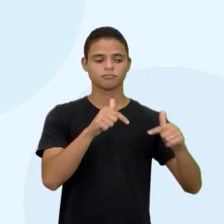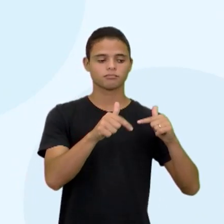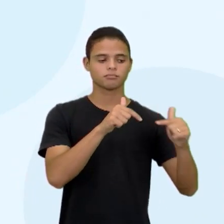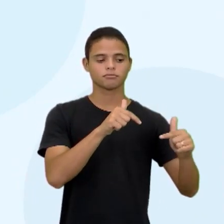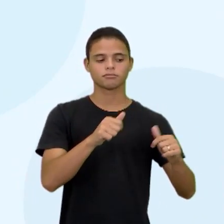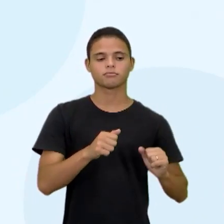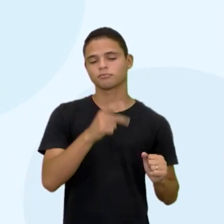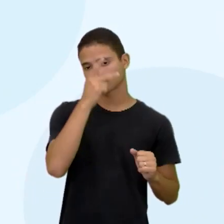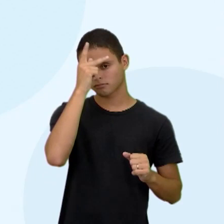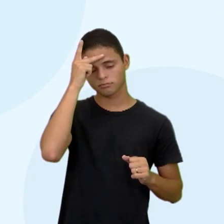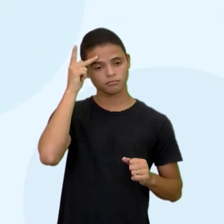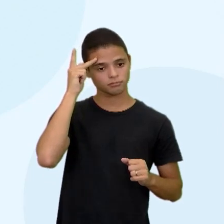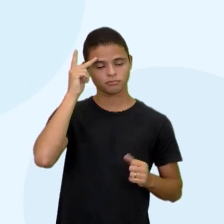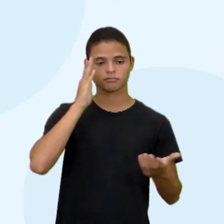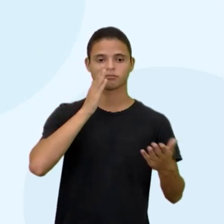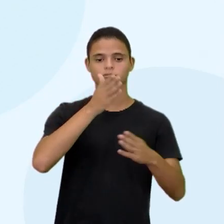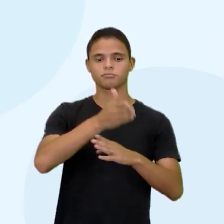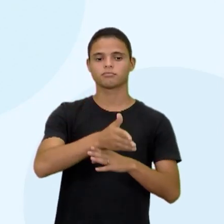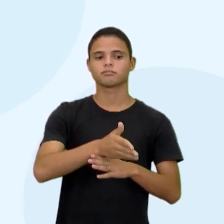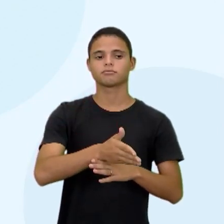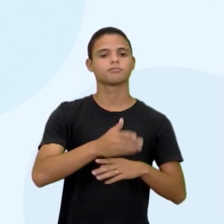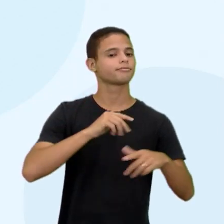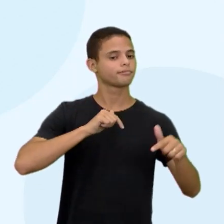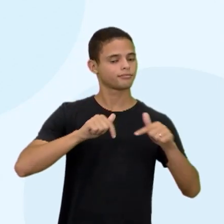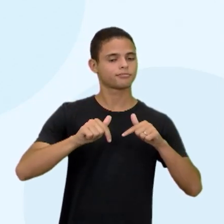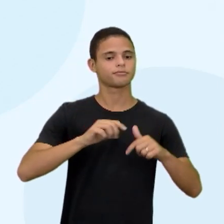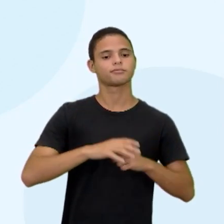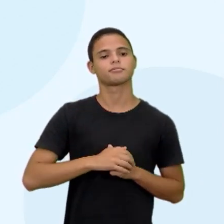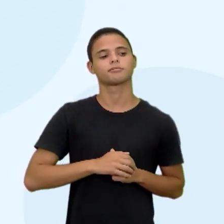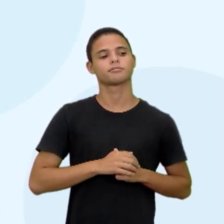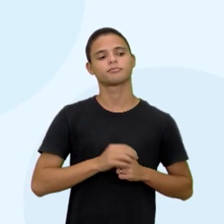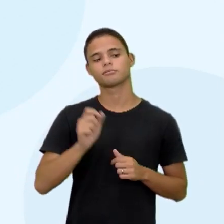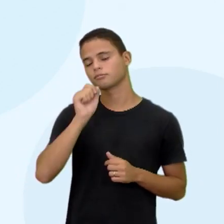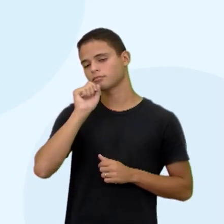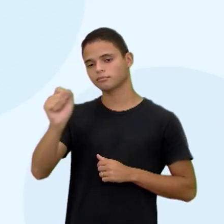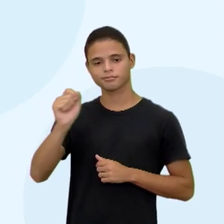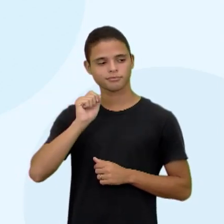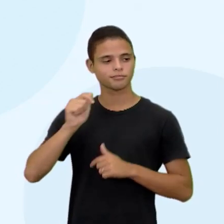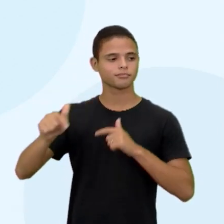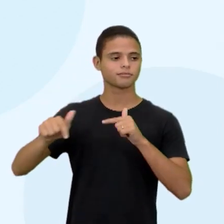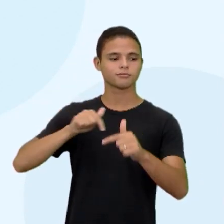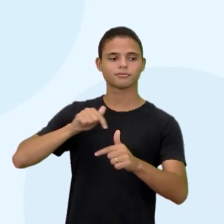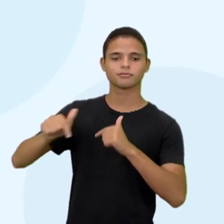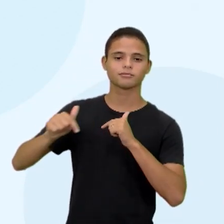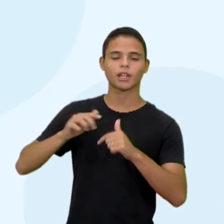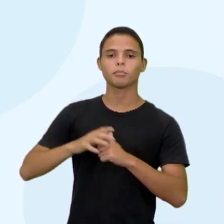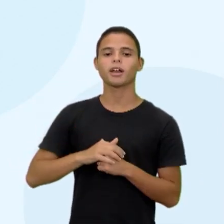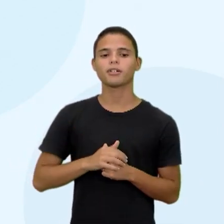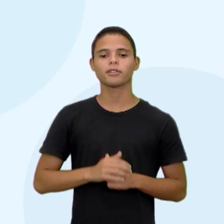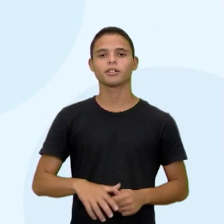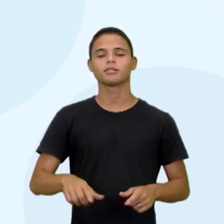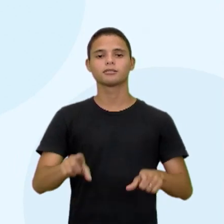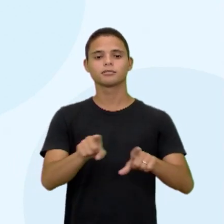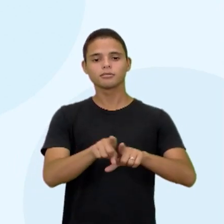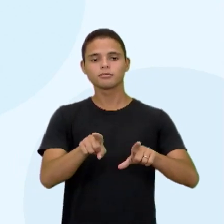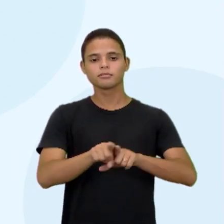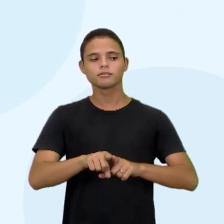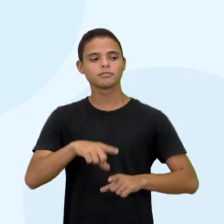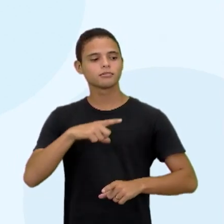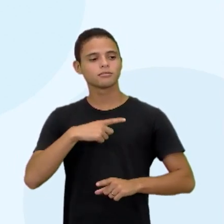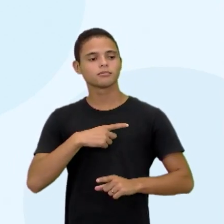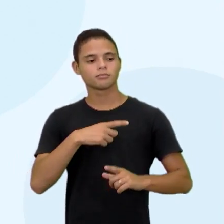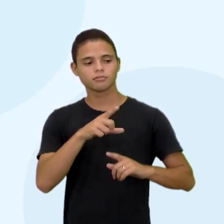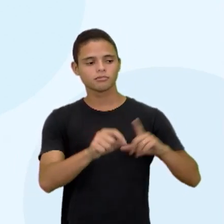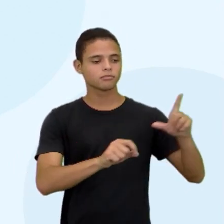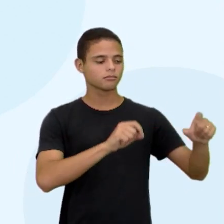ser promovido dentro da atual empresa em que trabalha. É na entrevista de emprego que o profissional passa pelo processo de avaliação, seleção